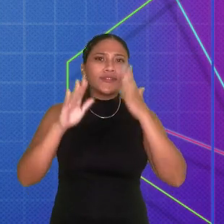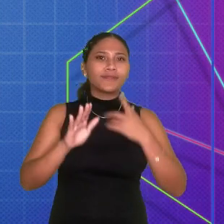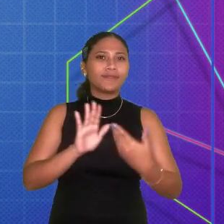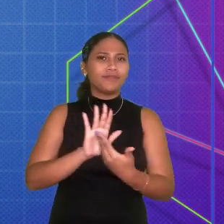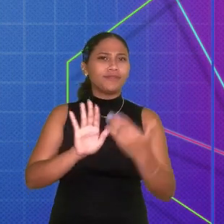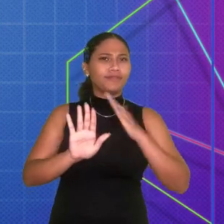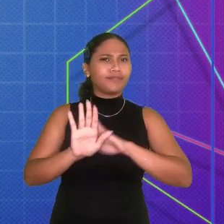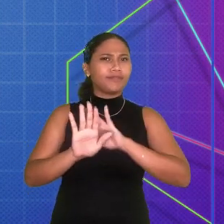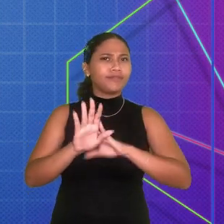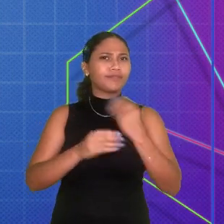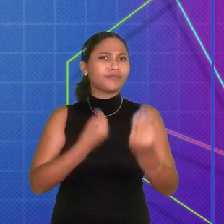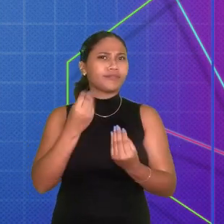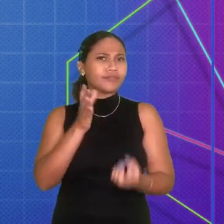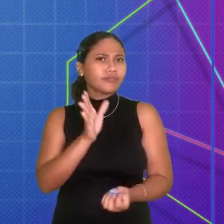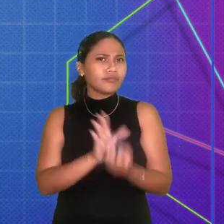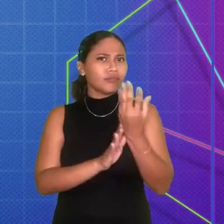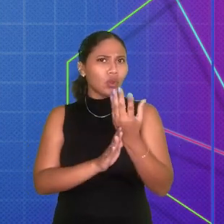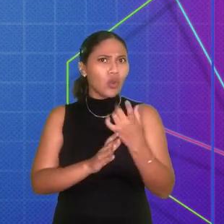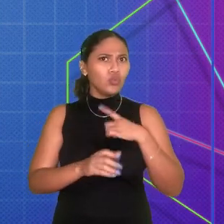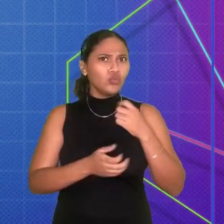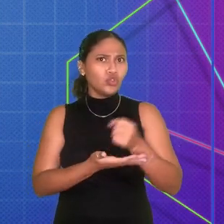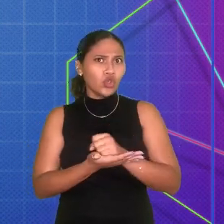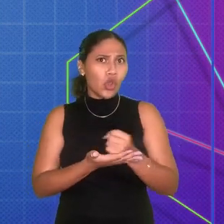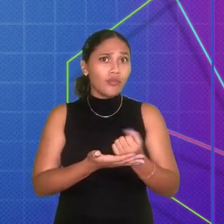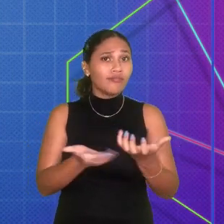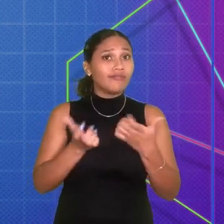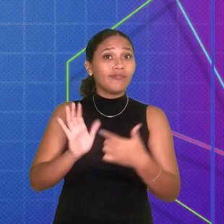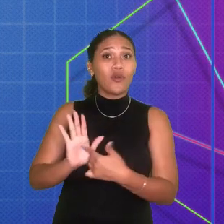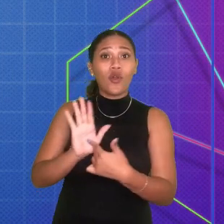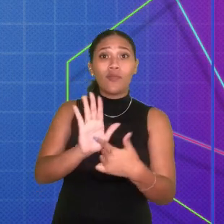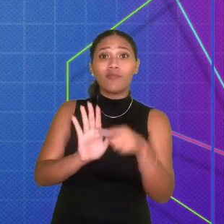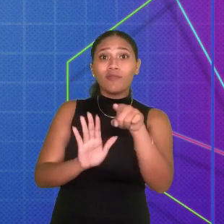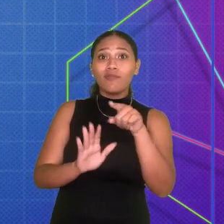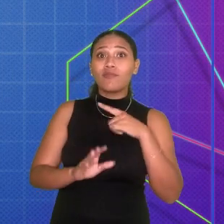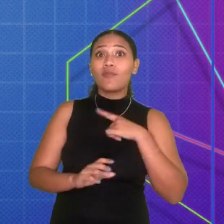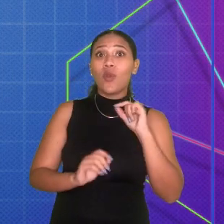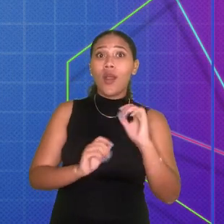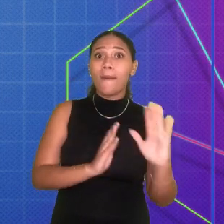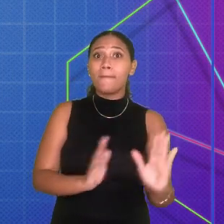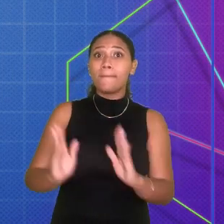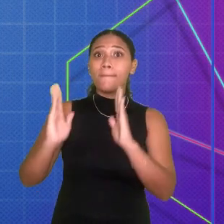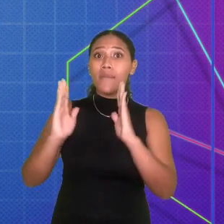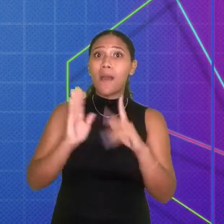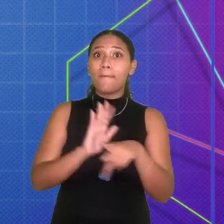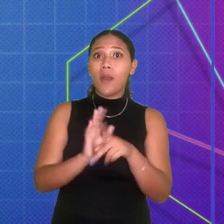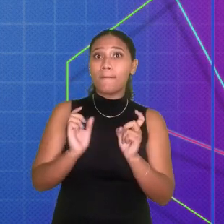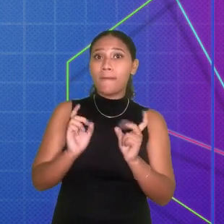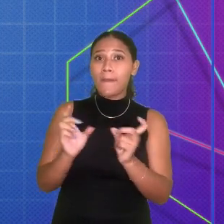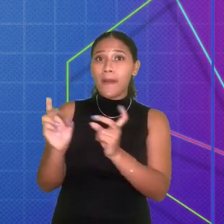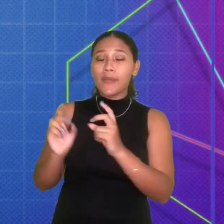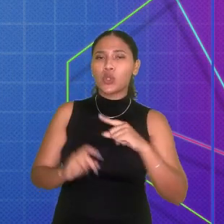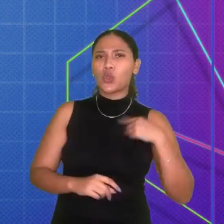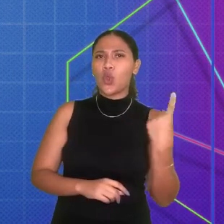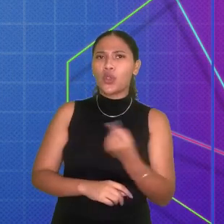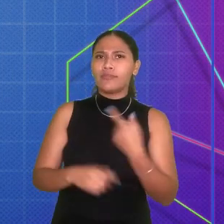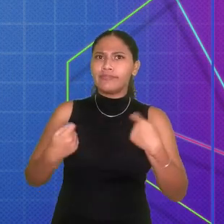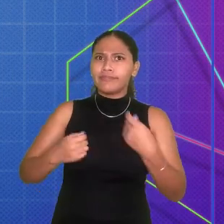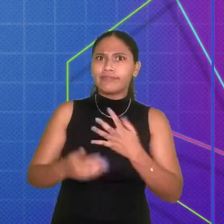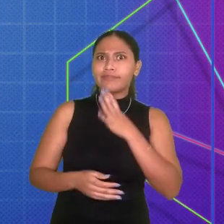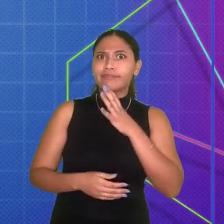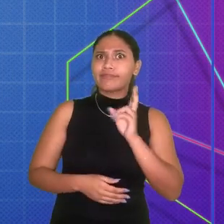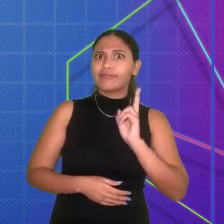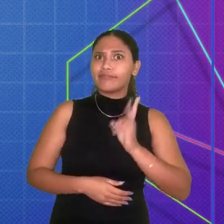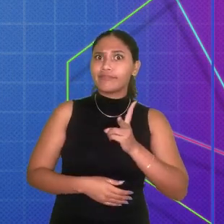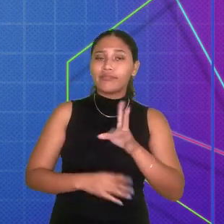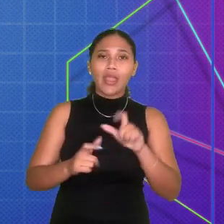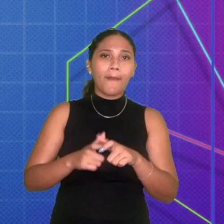bastidores do processo de criação de um jogo, eu quero mostrar para vocês uma etapa do mercado de jogos que todos devem ver sempre, mas a